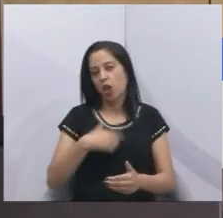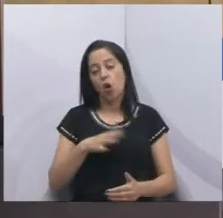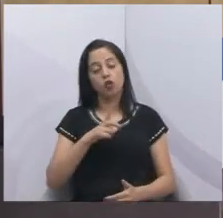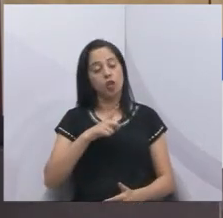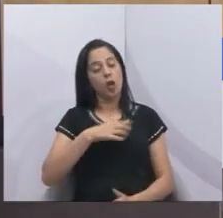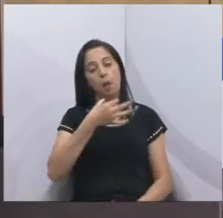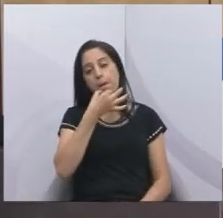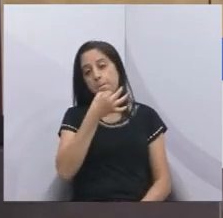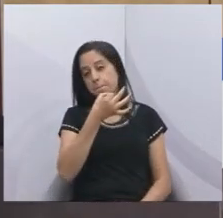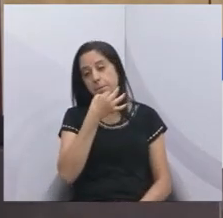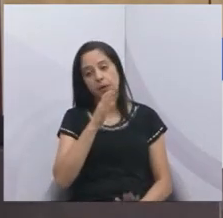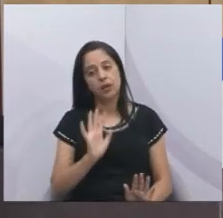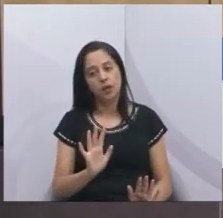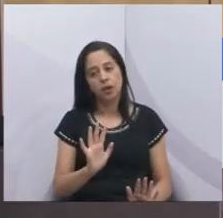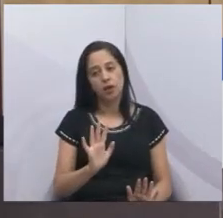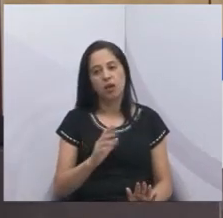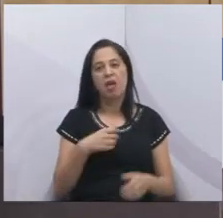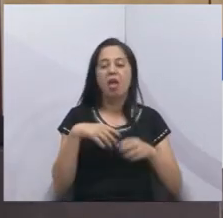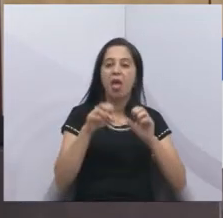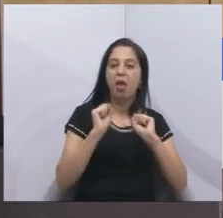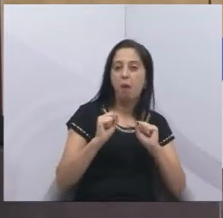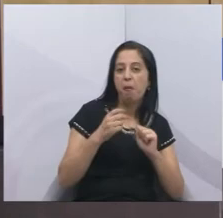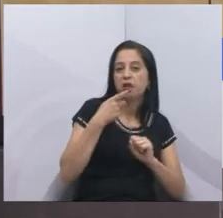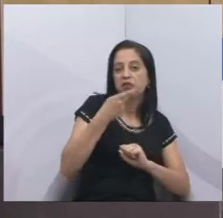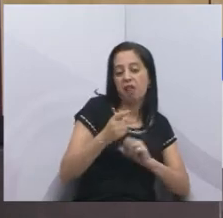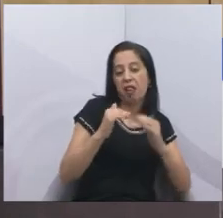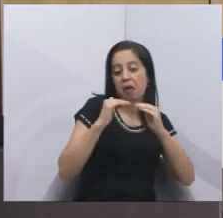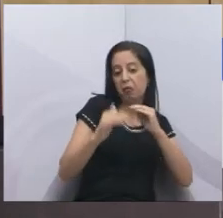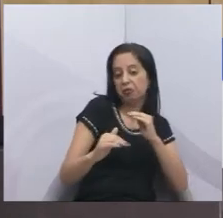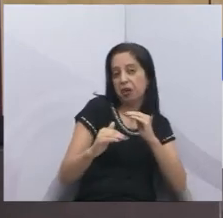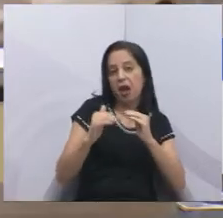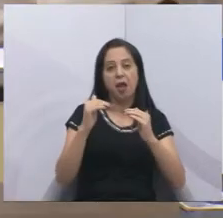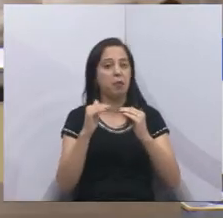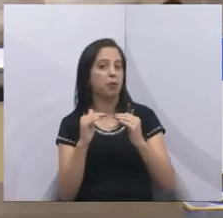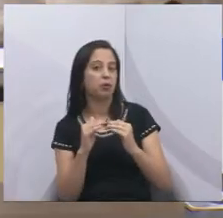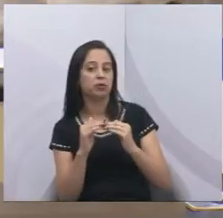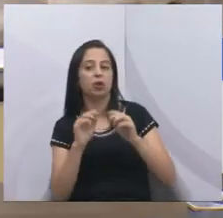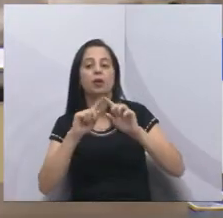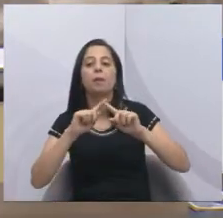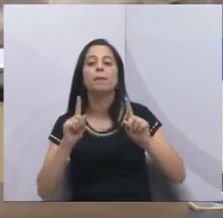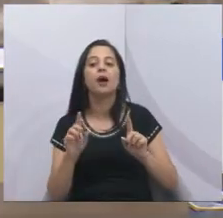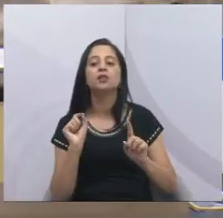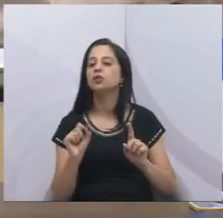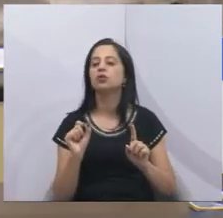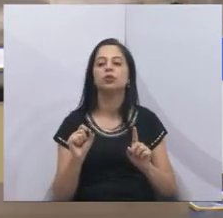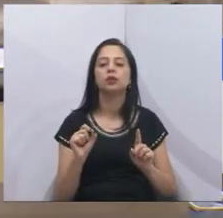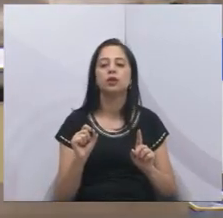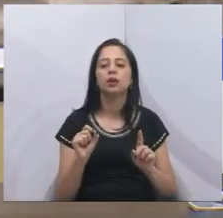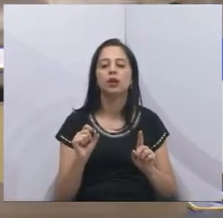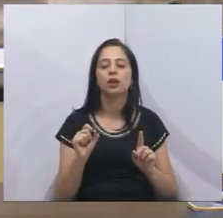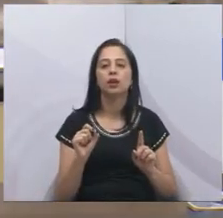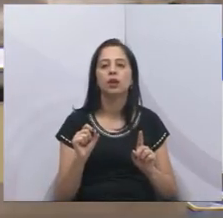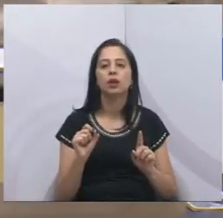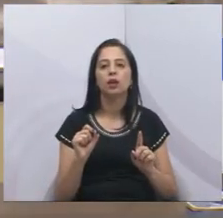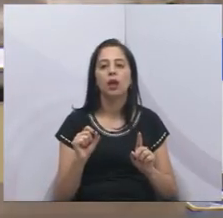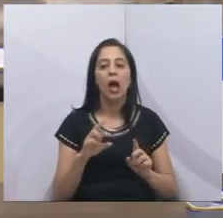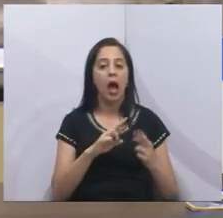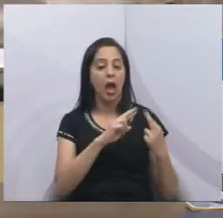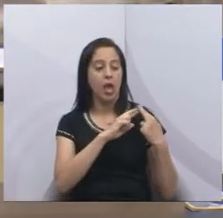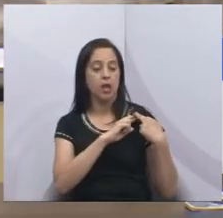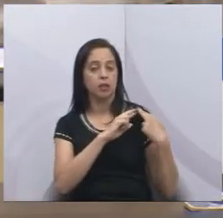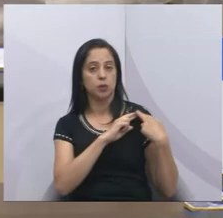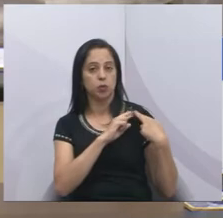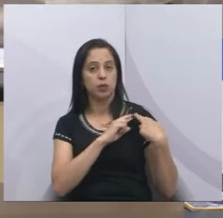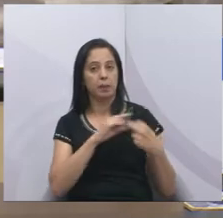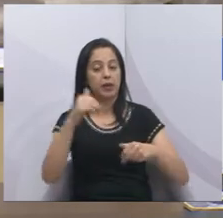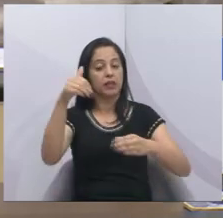aqui. Eu poderia falar que eu sou contrário ou favorável ao projeto. A prerrogativa de votação é do vereador, para deixar bem